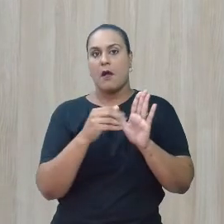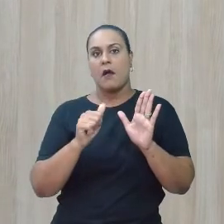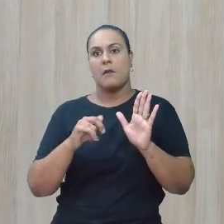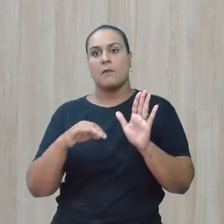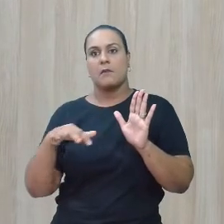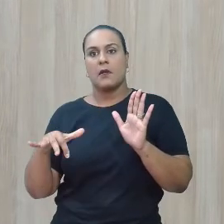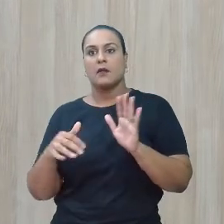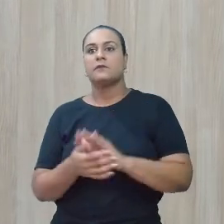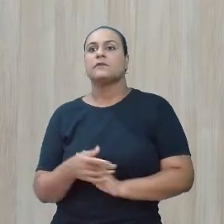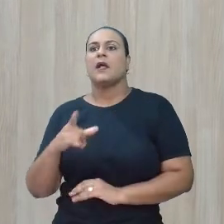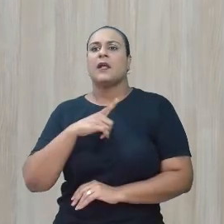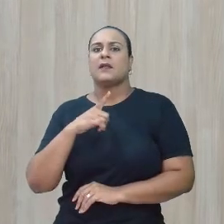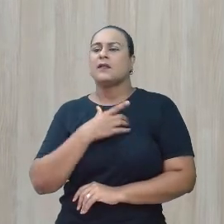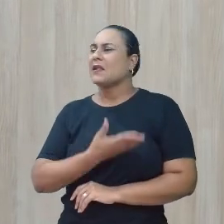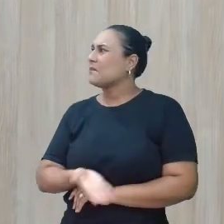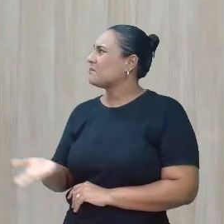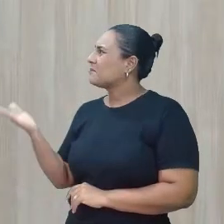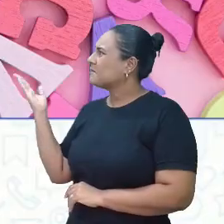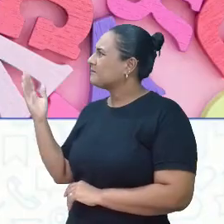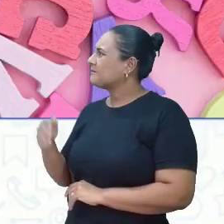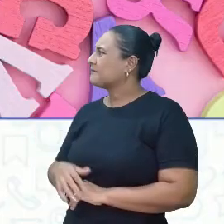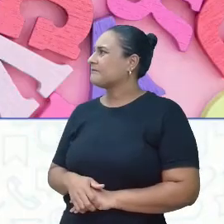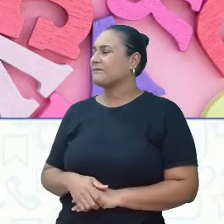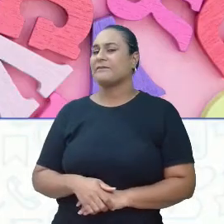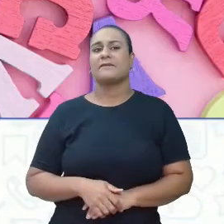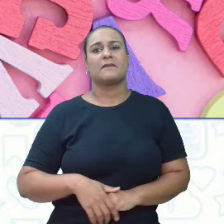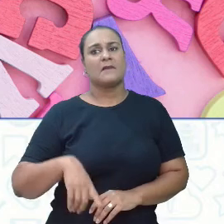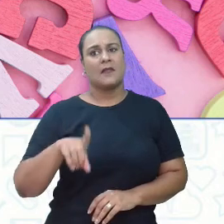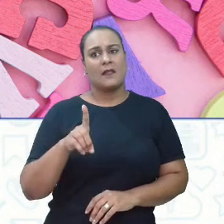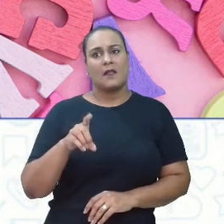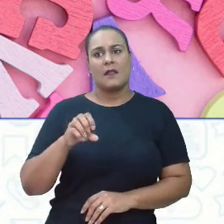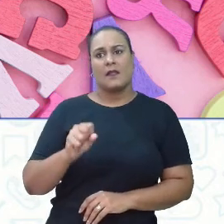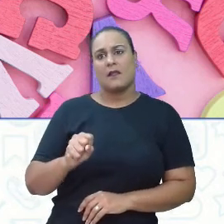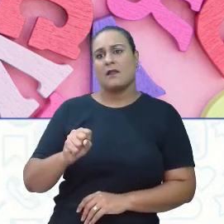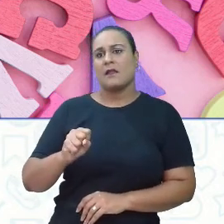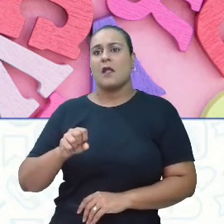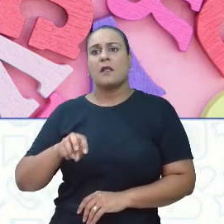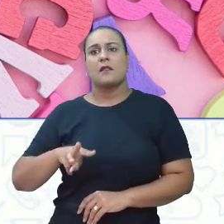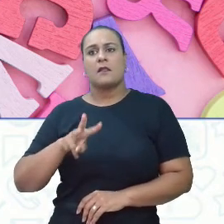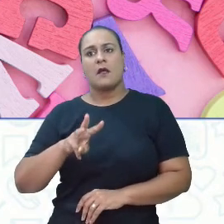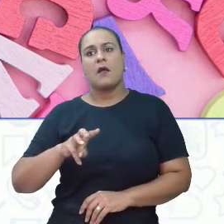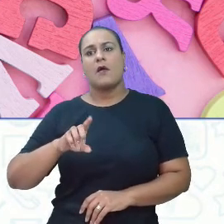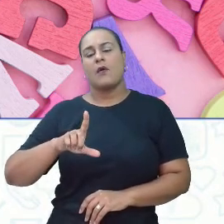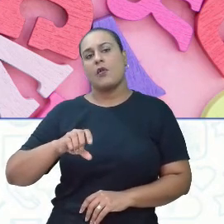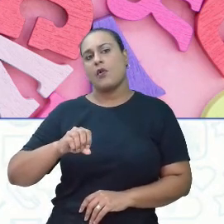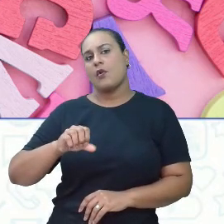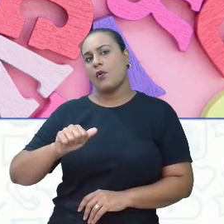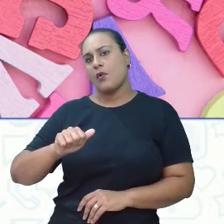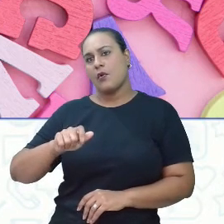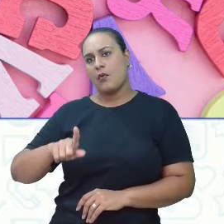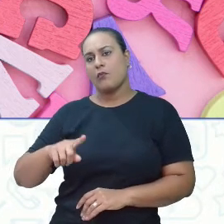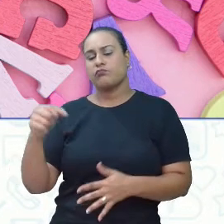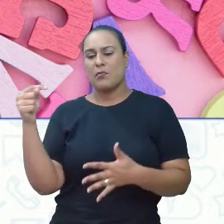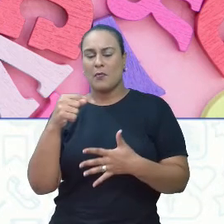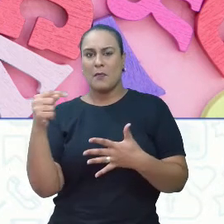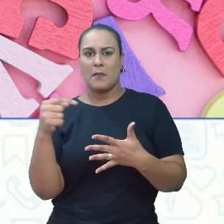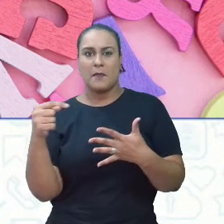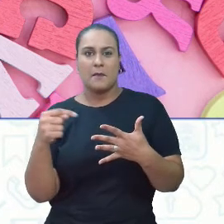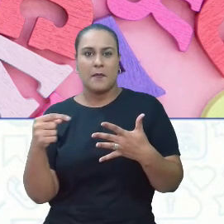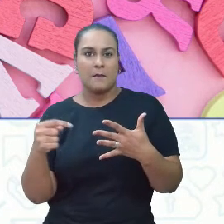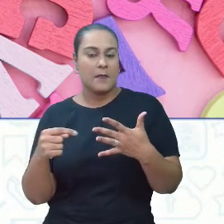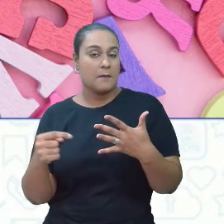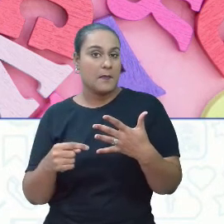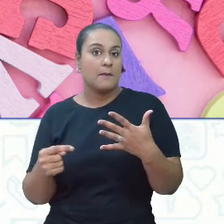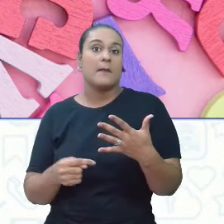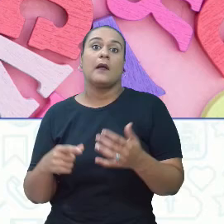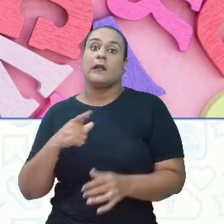como darwinismo, download, software, playground e quilômetro passaram a fazer parte do nosso dia a dia e elas possuem